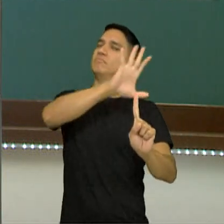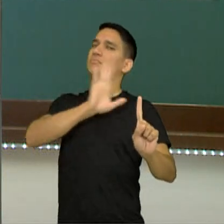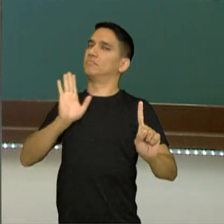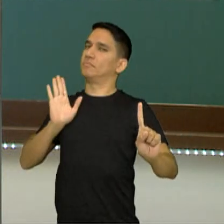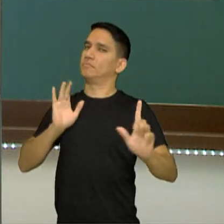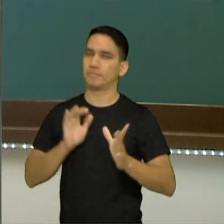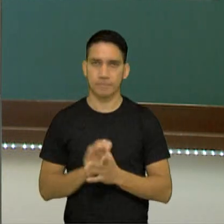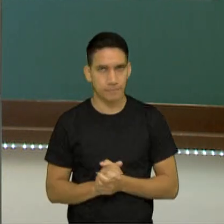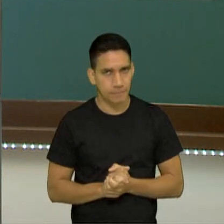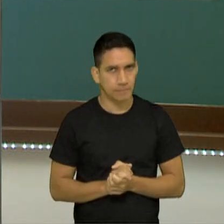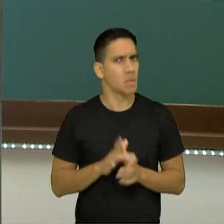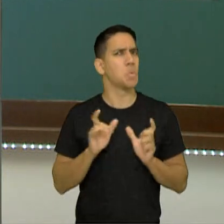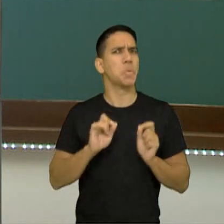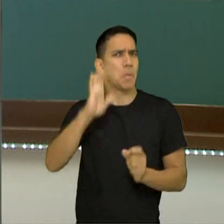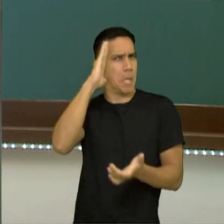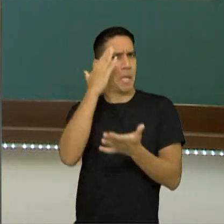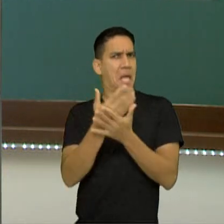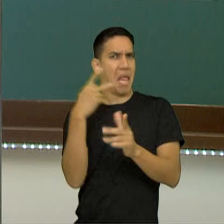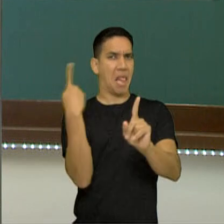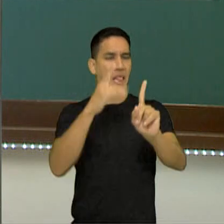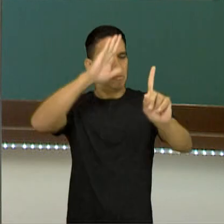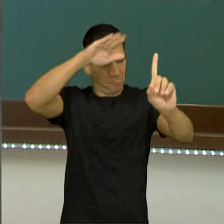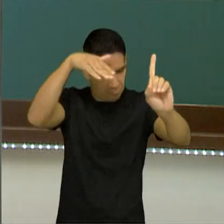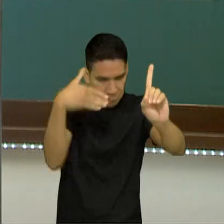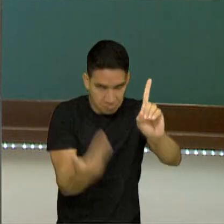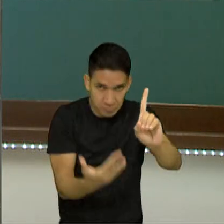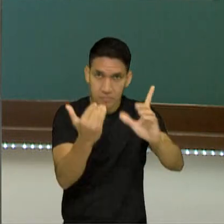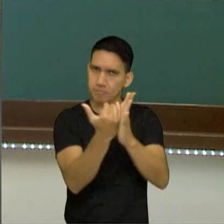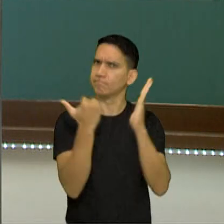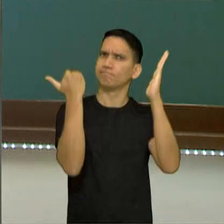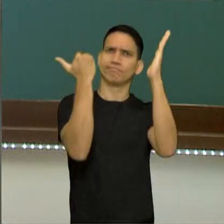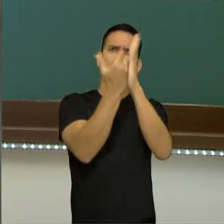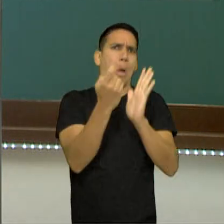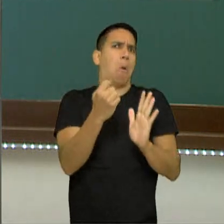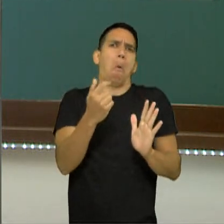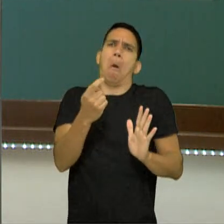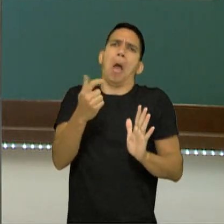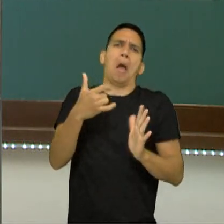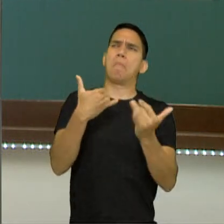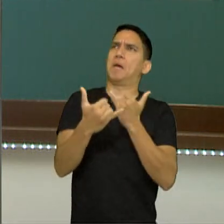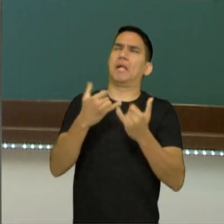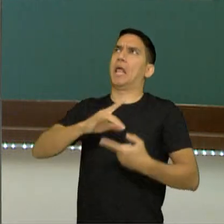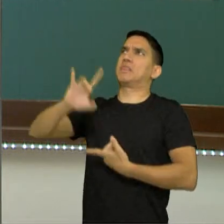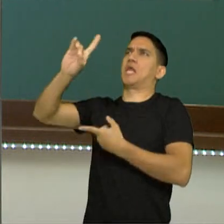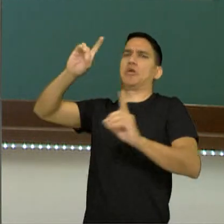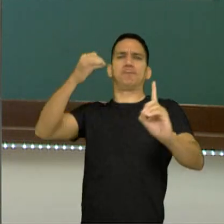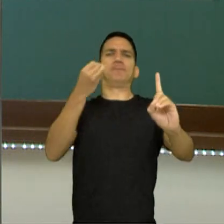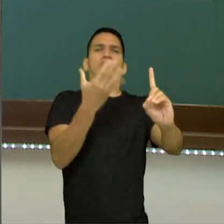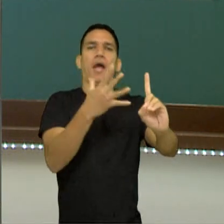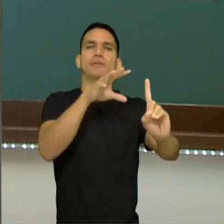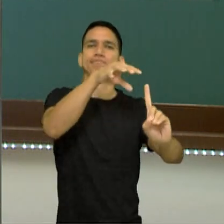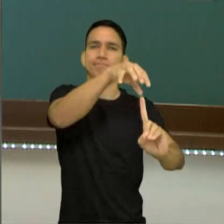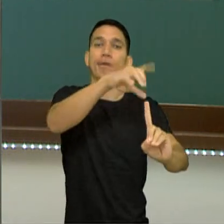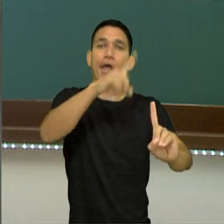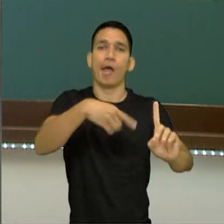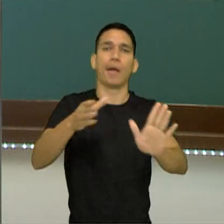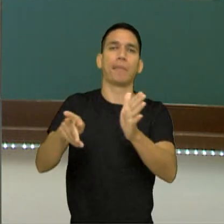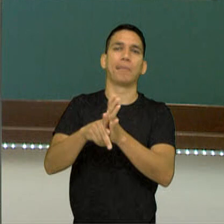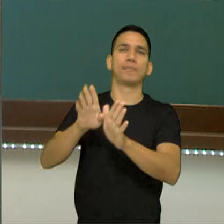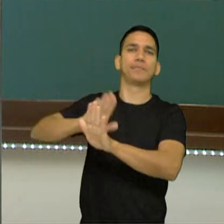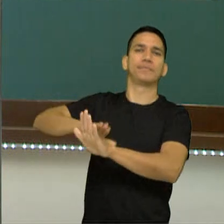né? A questão da autoridade do rei, uma autoridade quase que divina, dada por Deus. Também é uma ideia romana lá